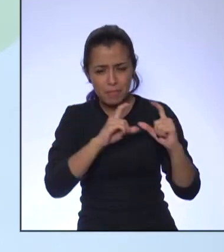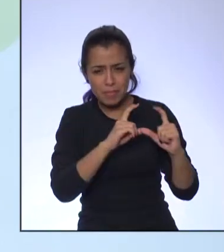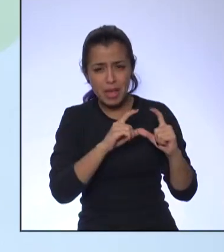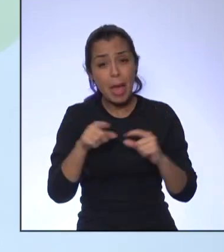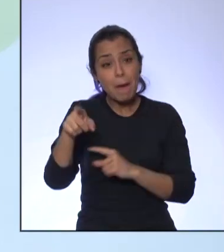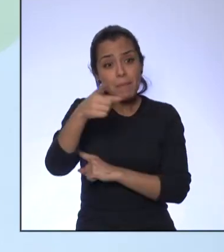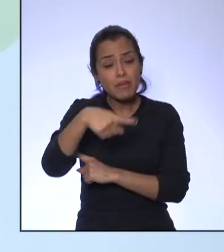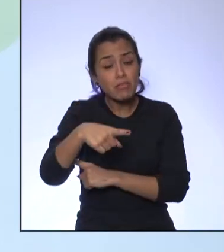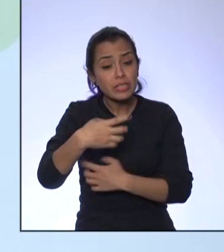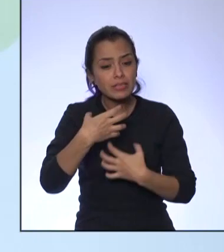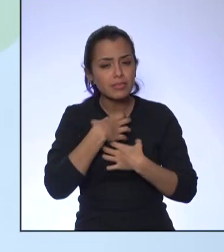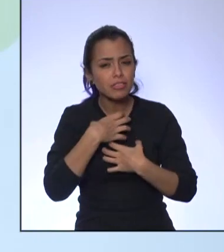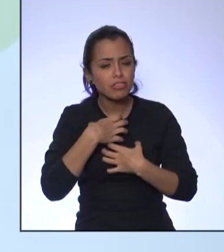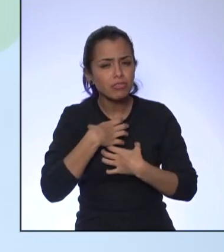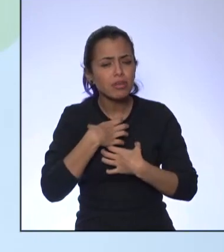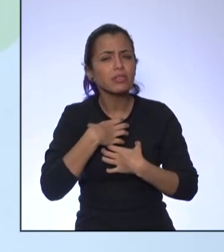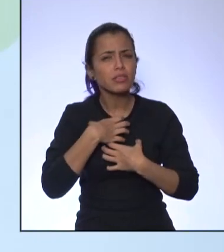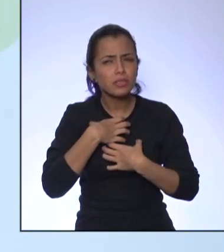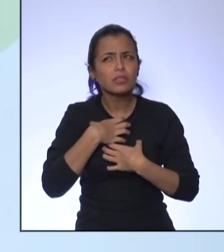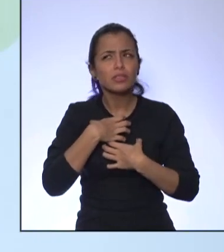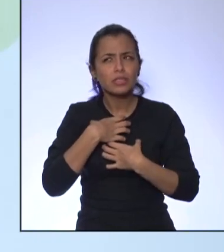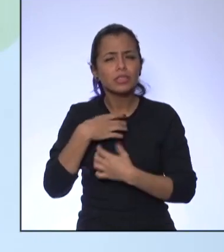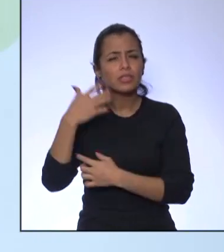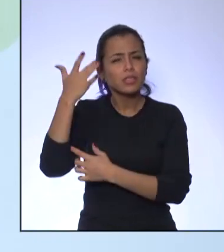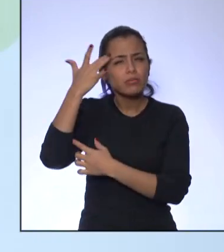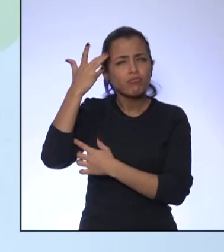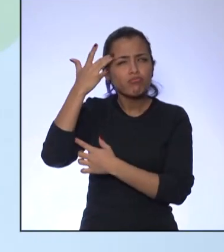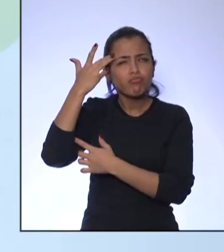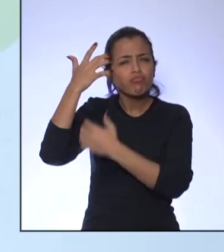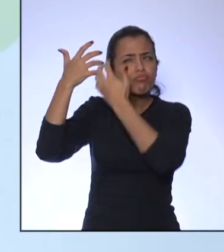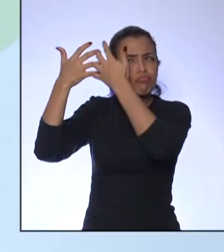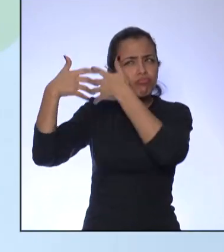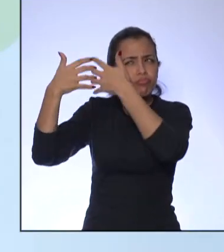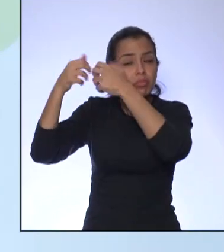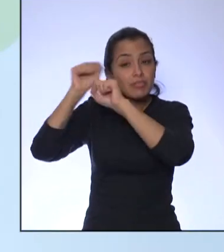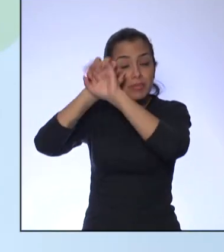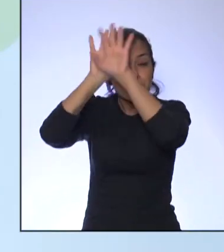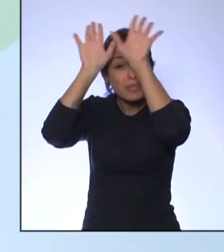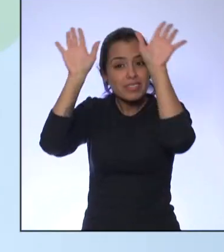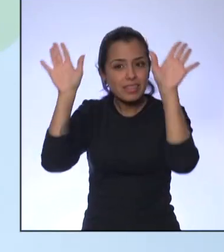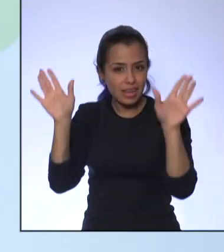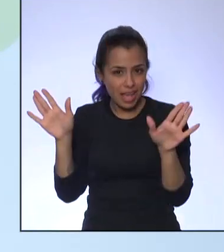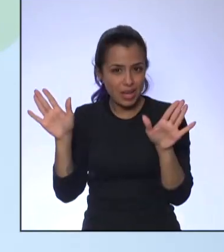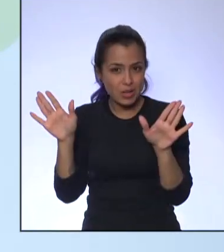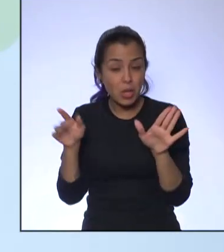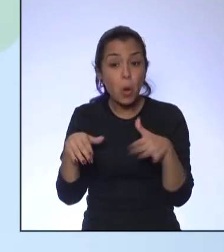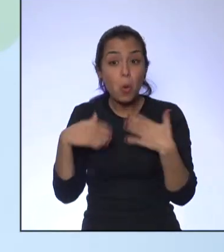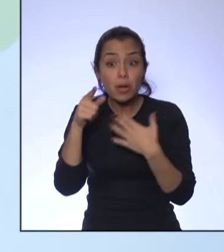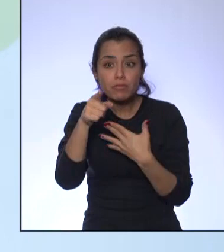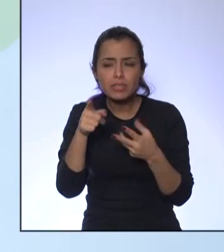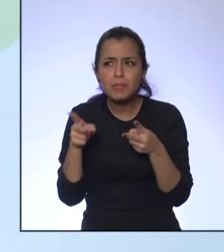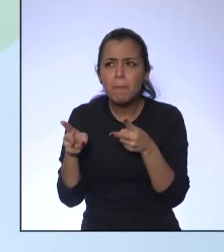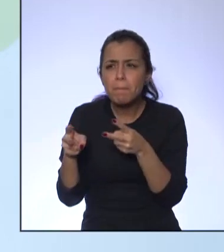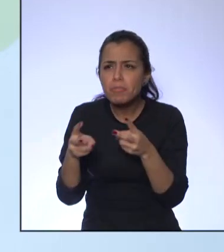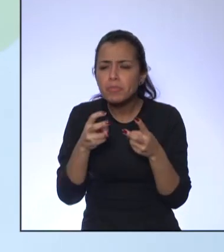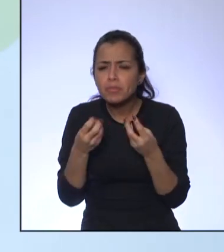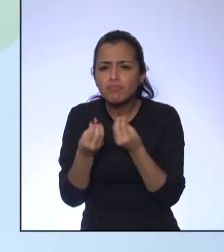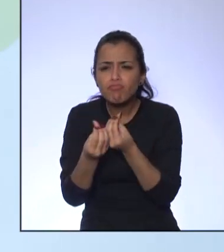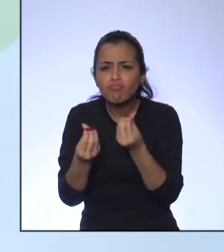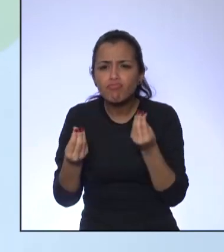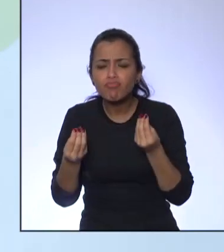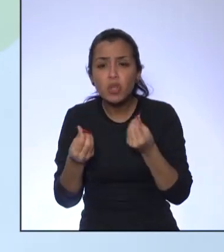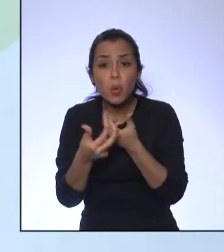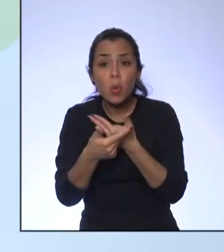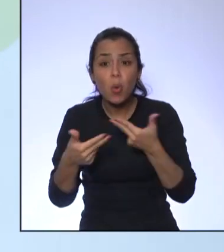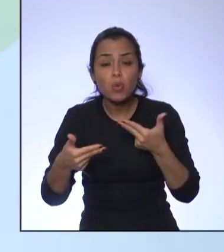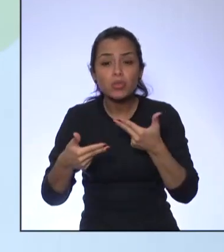temática que vai ser trabalhada. E quando a gente traz essas pequenas sensibilizações, a gente tenta chegar no cotidiano de vocês. Então, normalmente, vê